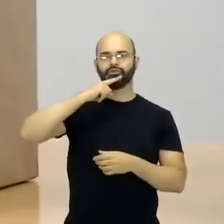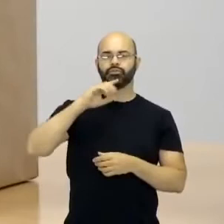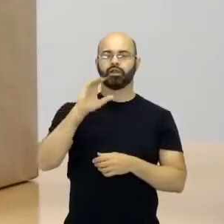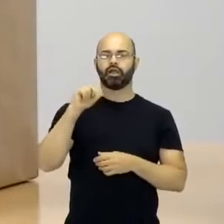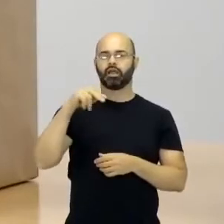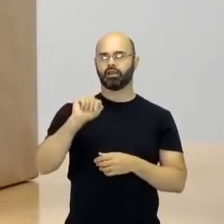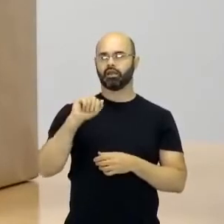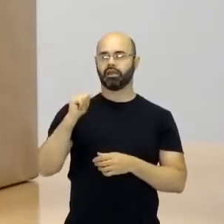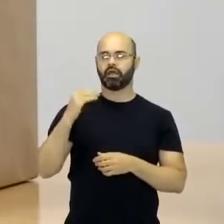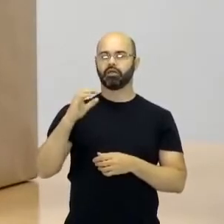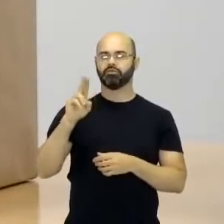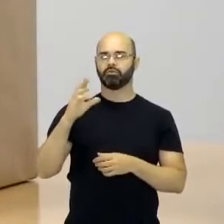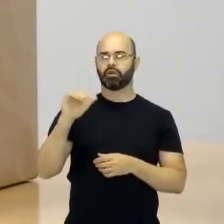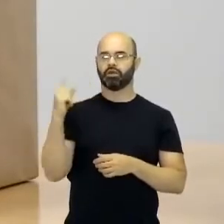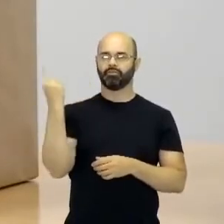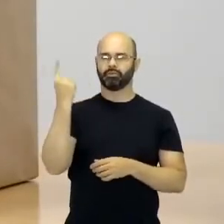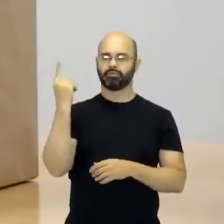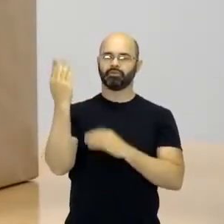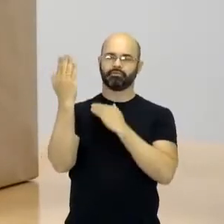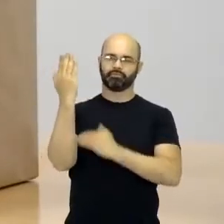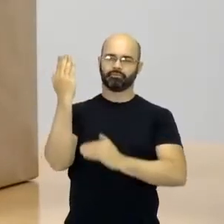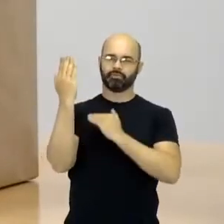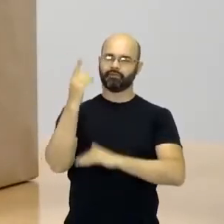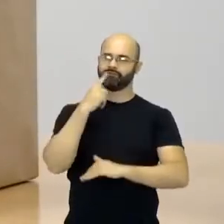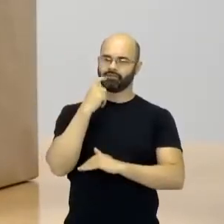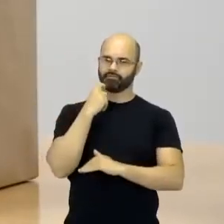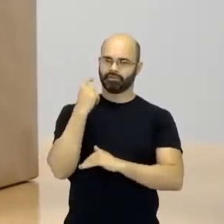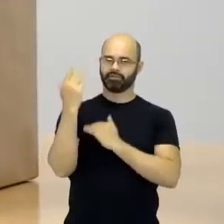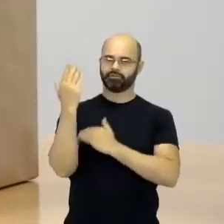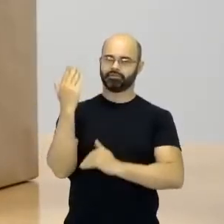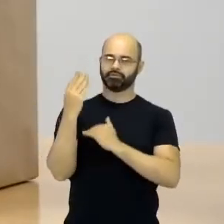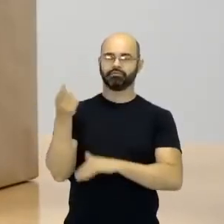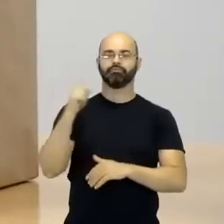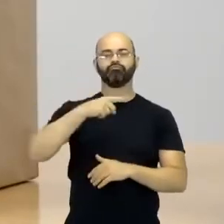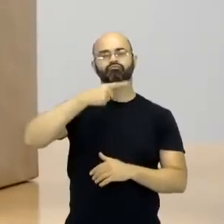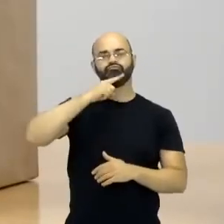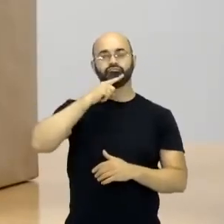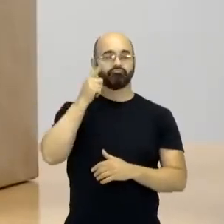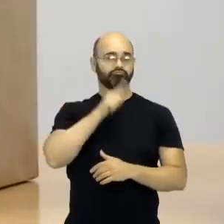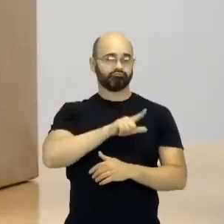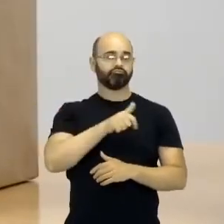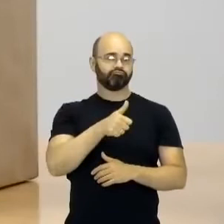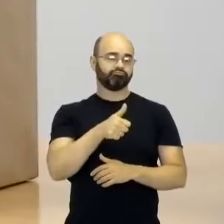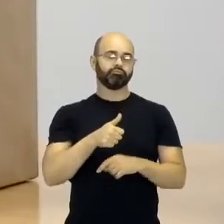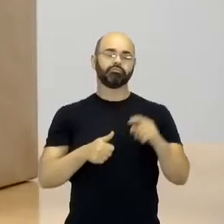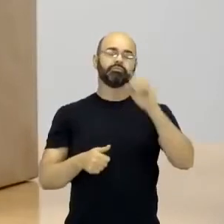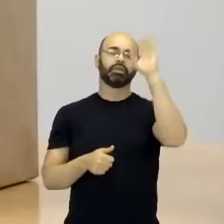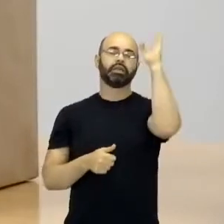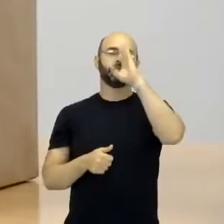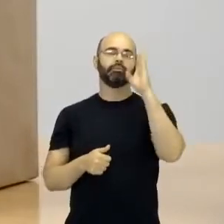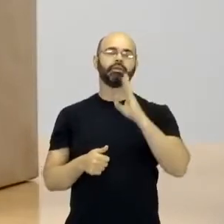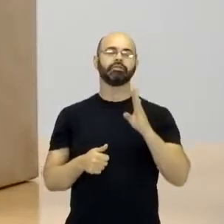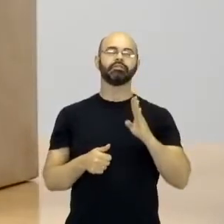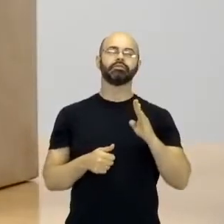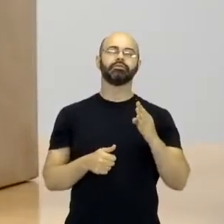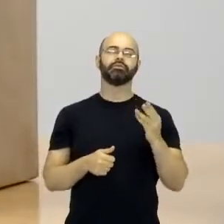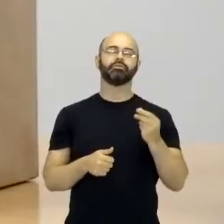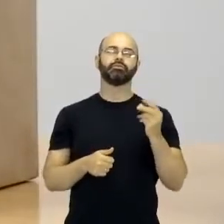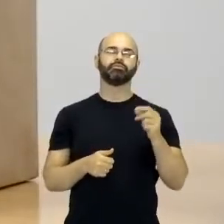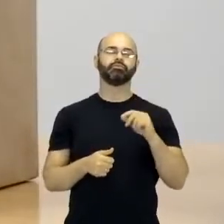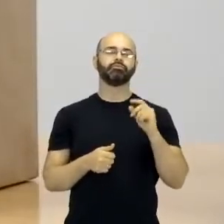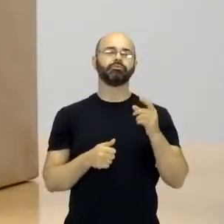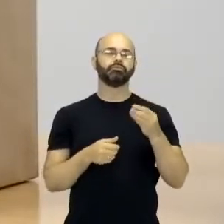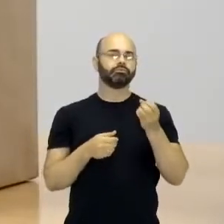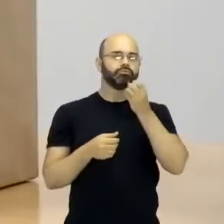foi o pau-brasil, a segunda cana-de-açúcar. E ele viu que deu certo, né? O Brasil ali foi